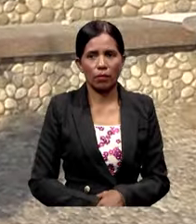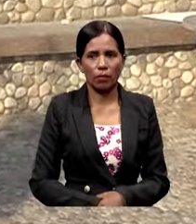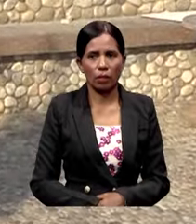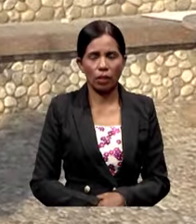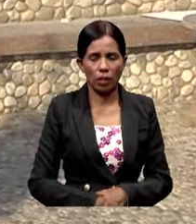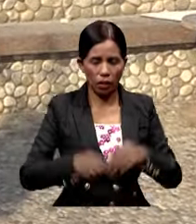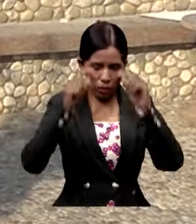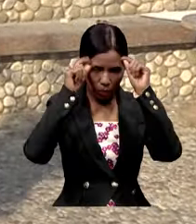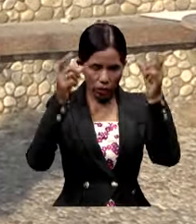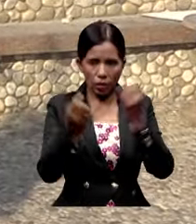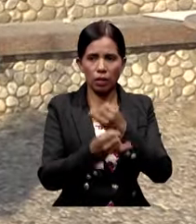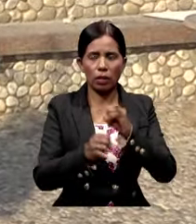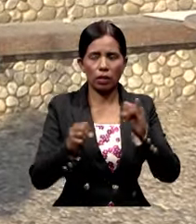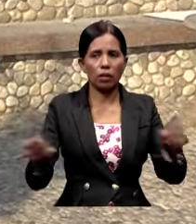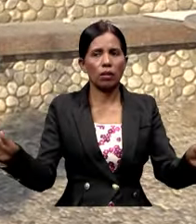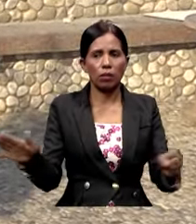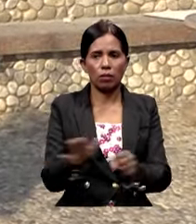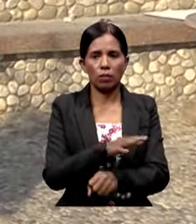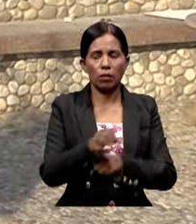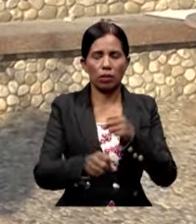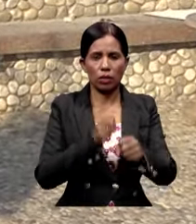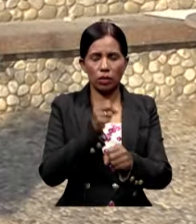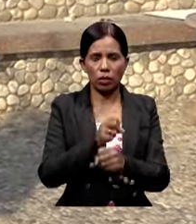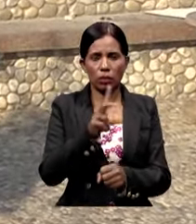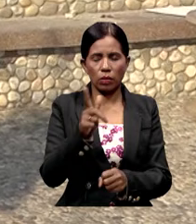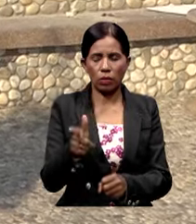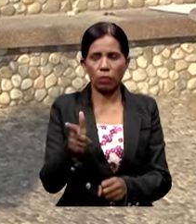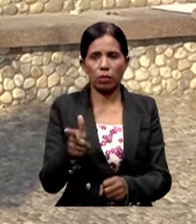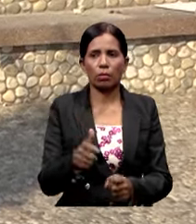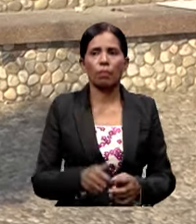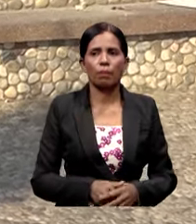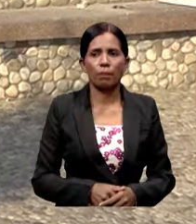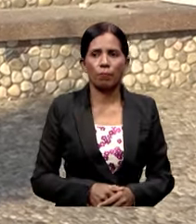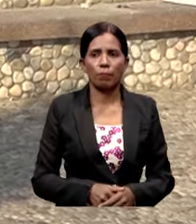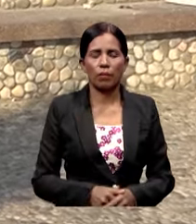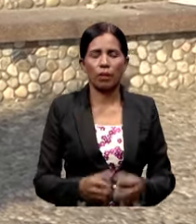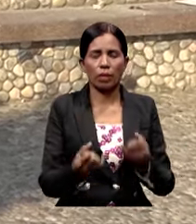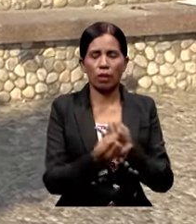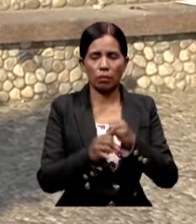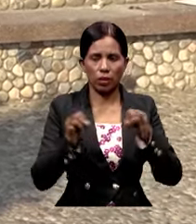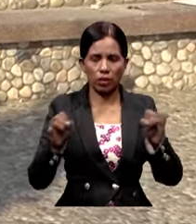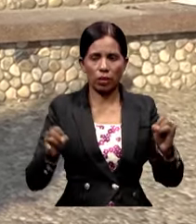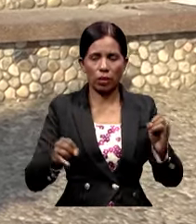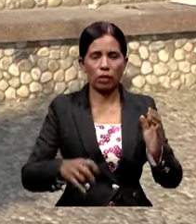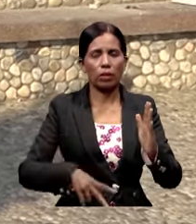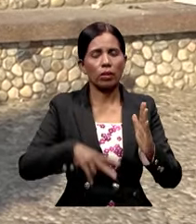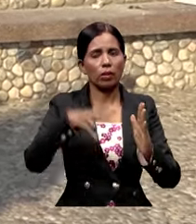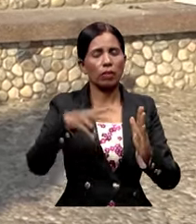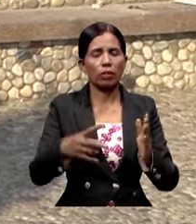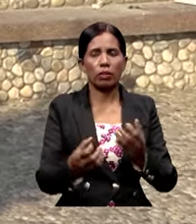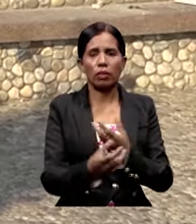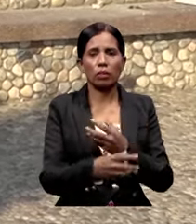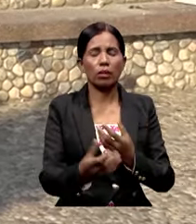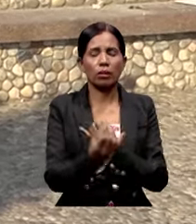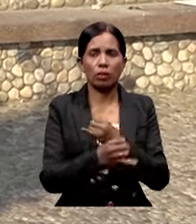Timor-Leste neu kunasikan completa tinan ruanulu resingona. Ukungang irane ka vitória irane etan husi